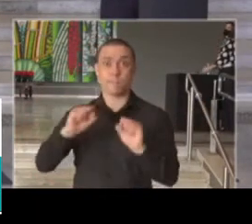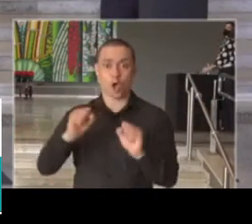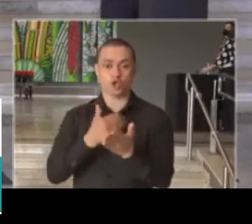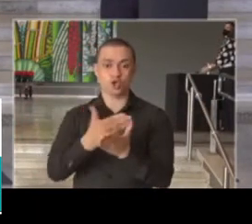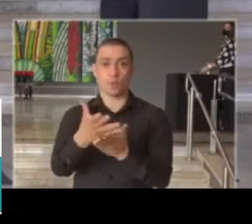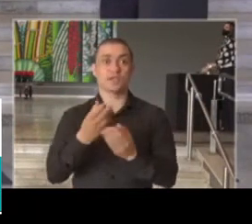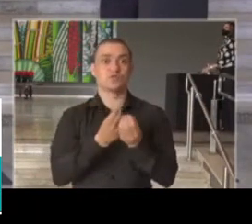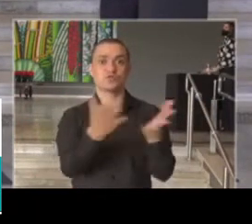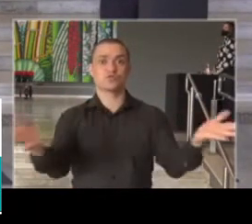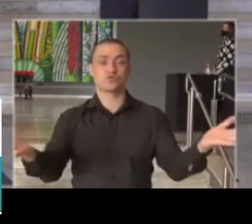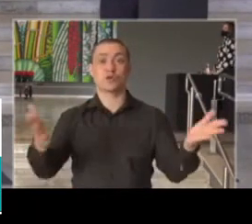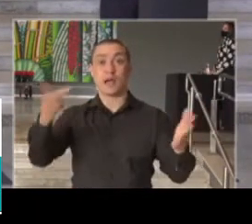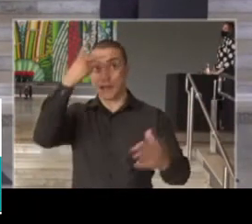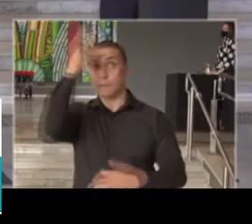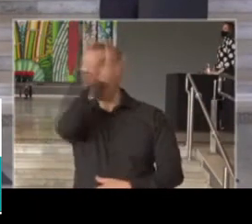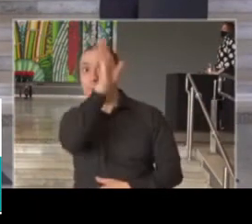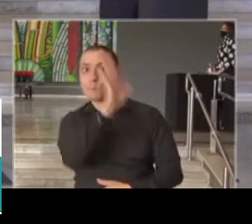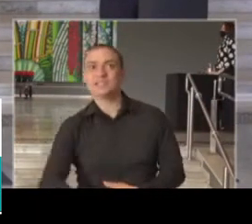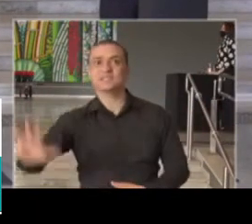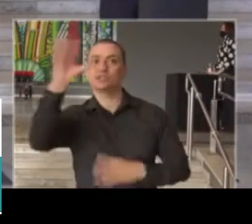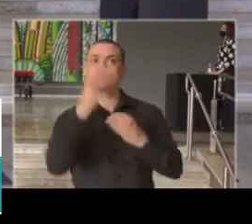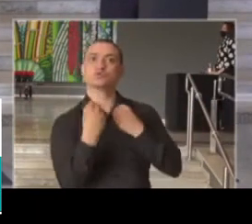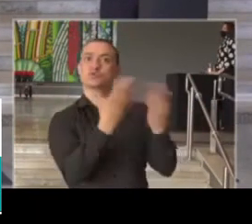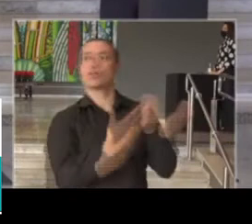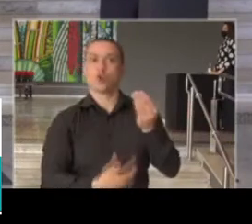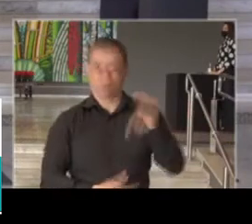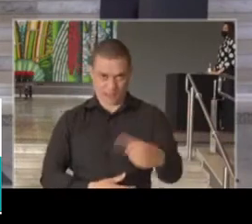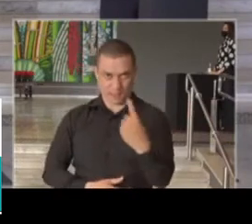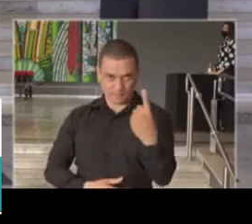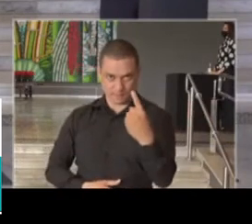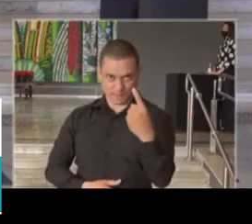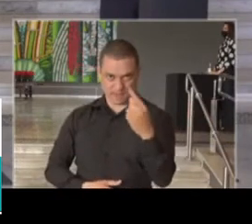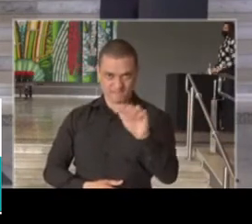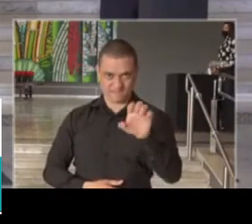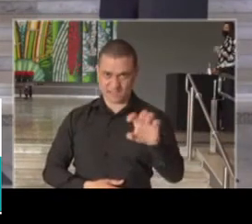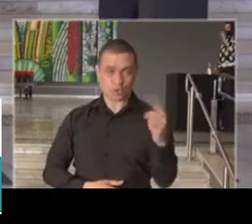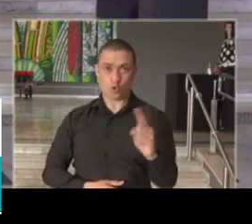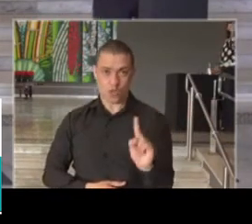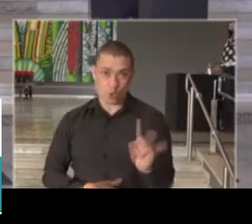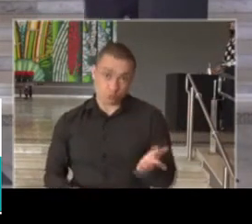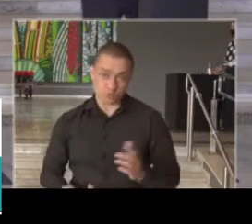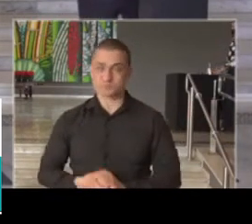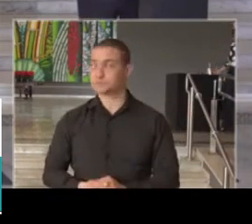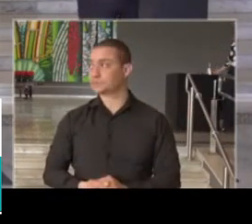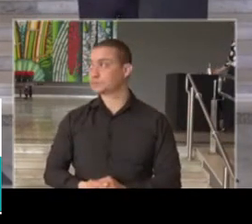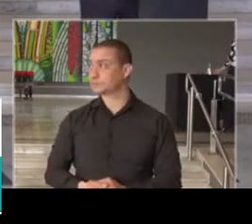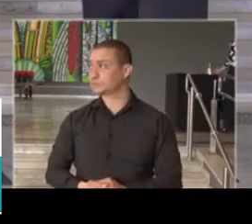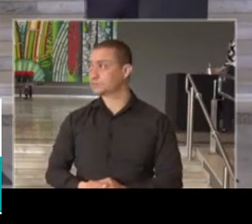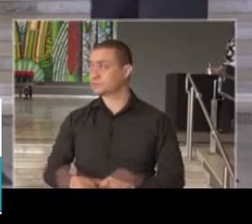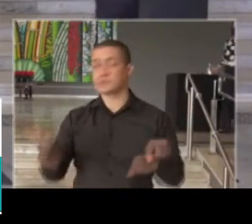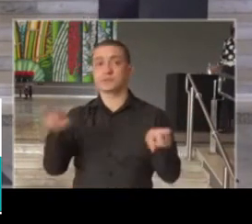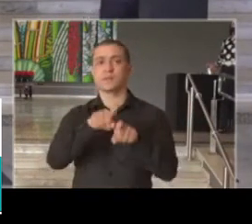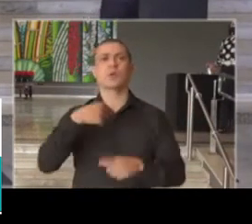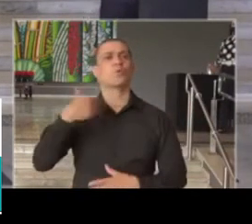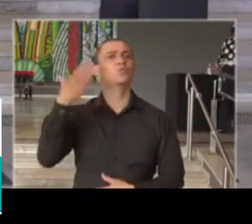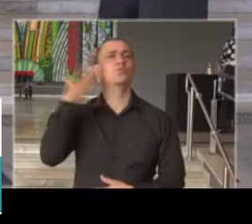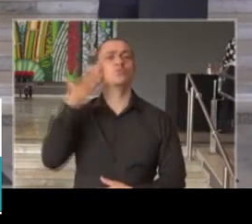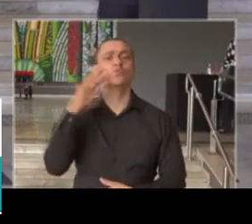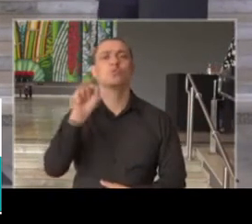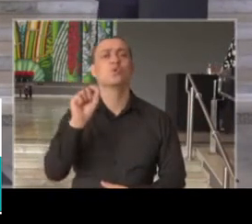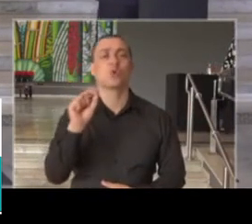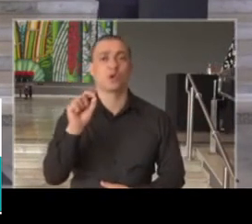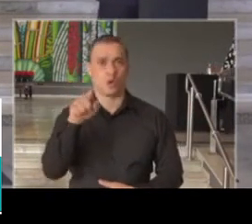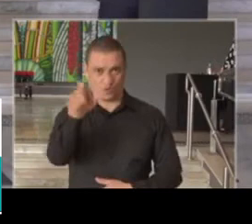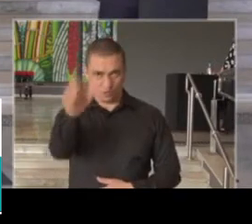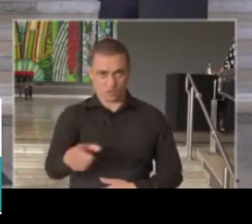disponibilizada ao SUS nacional, no caso, já nessa primeira etapa ou não? Também gostaria de entender, o